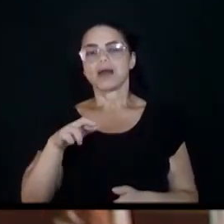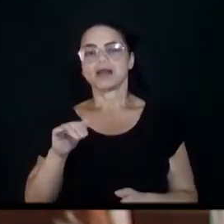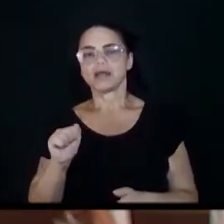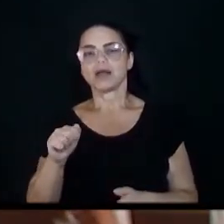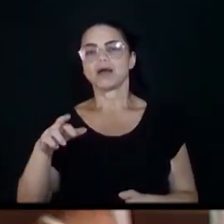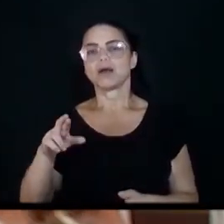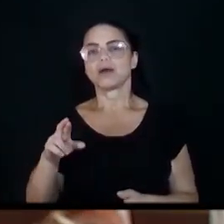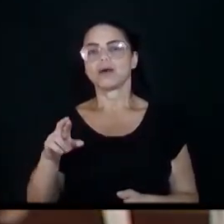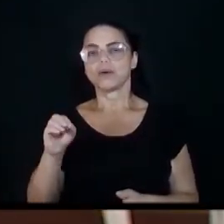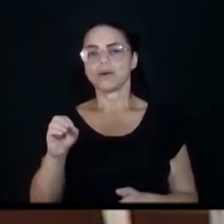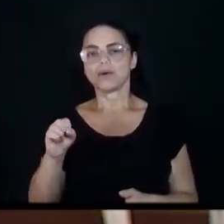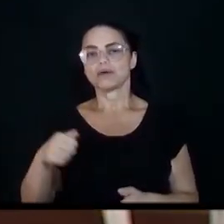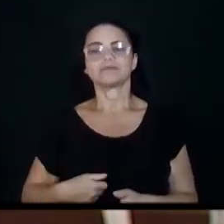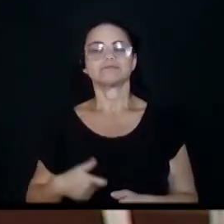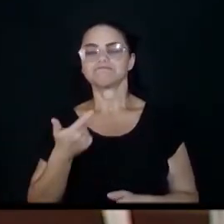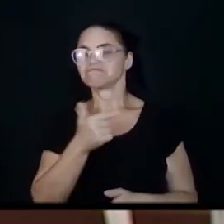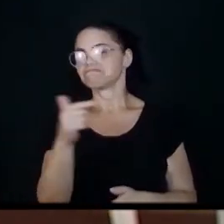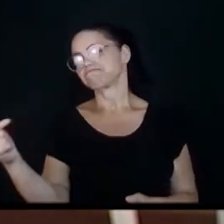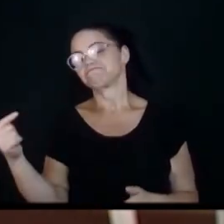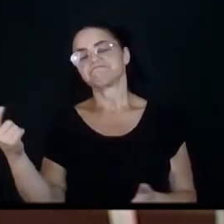não tenho